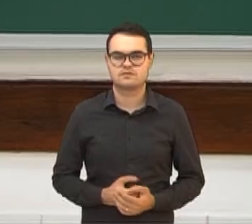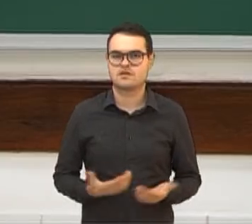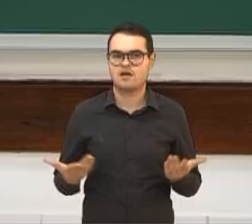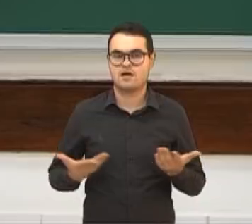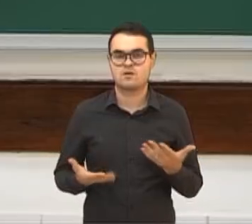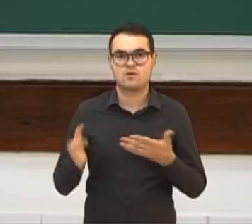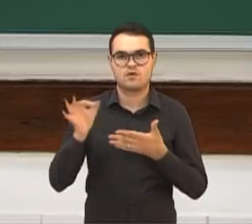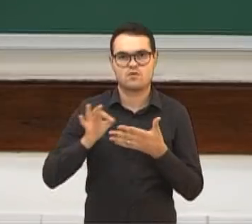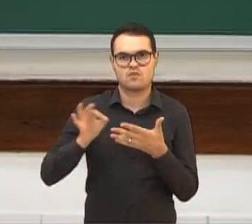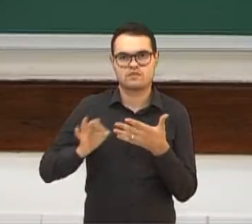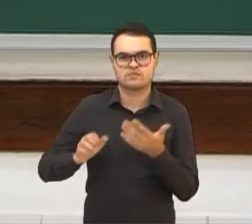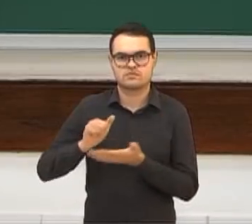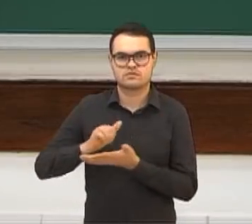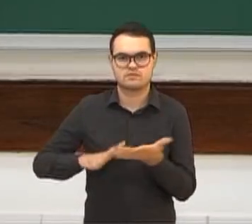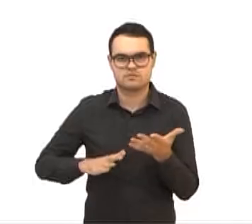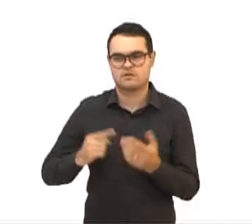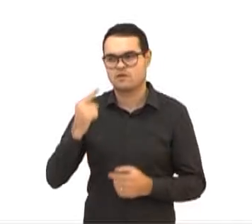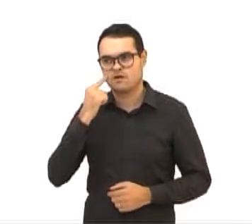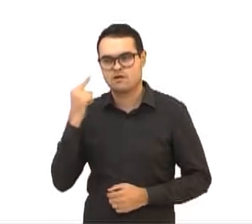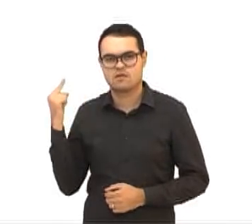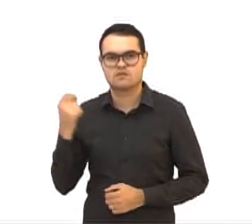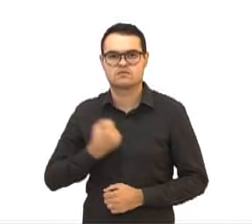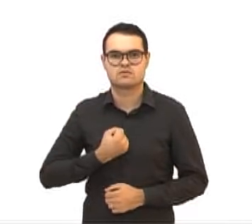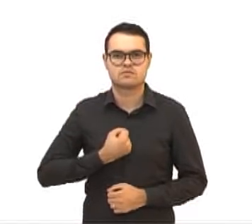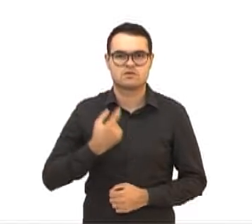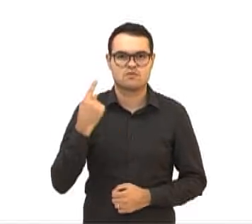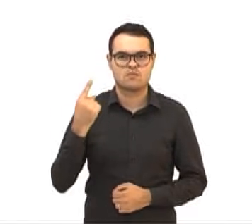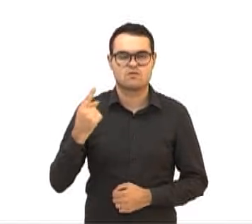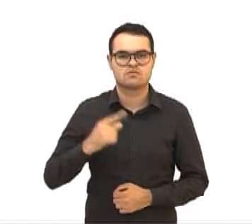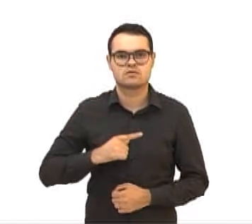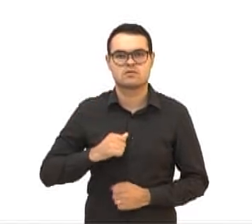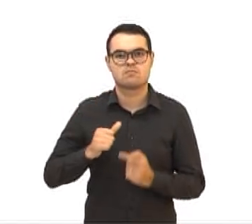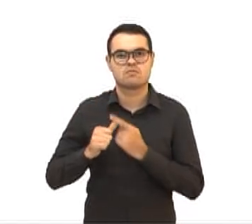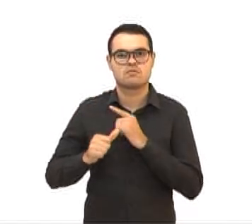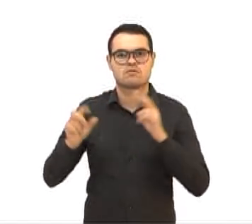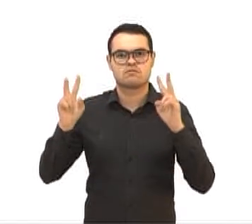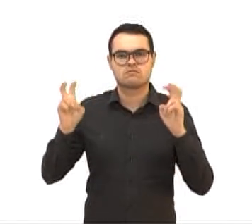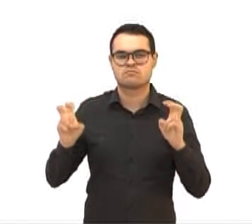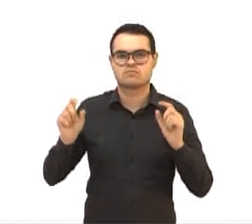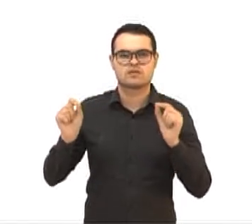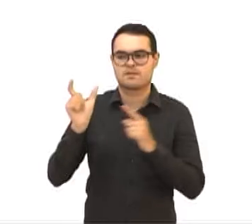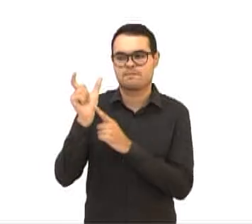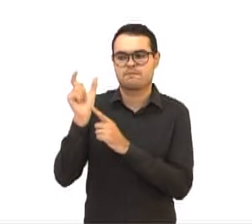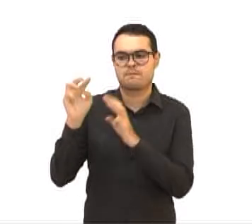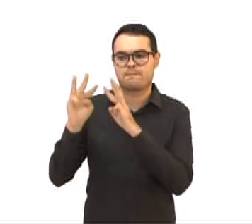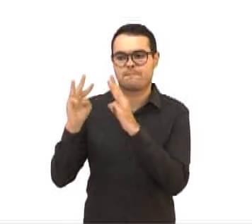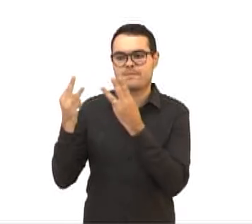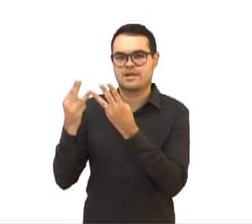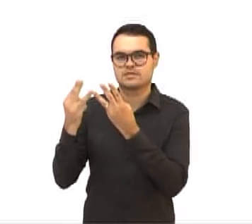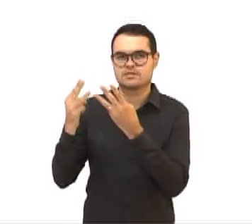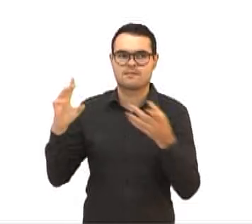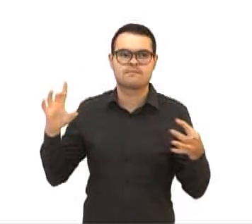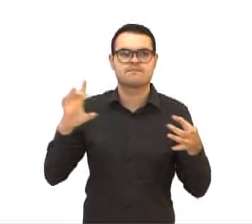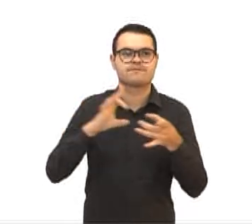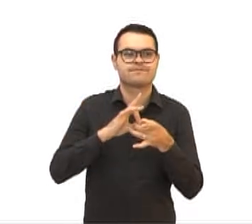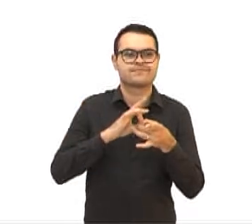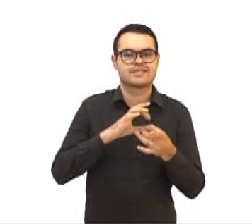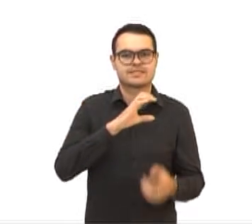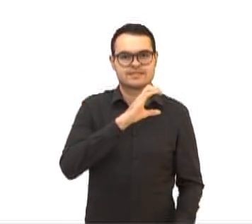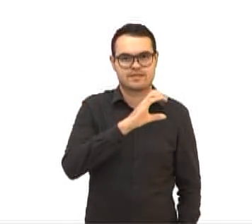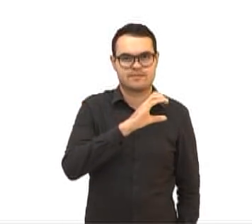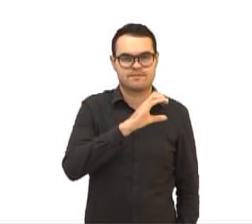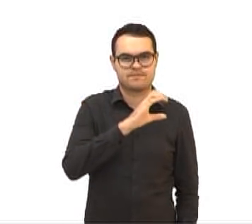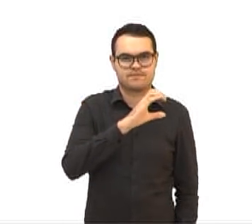Vamos para a correção da atividade? Olha só, número 1, então, o primeiro termo é massa. E aí, massa corresponde, então, à letra